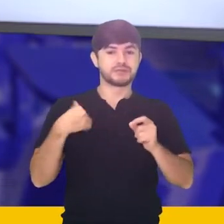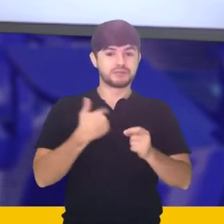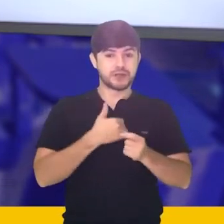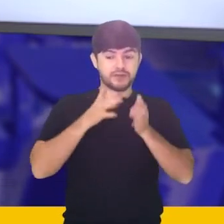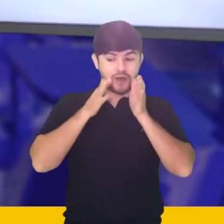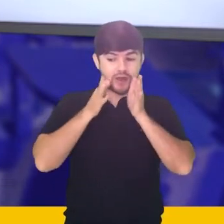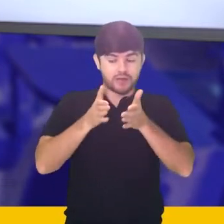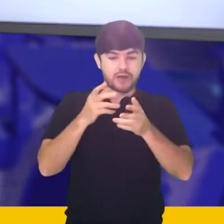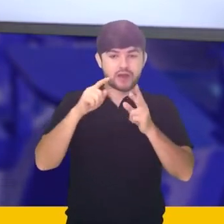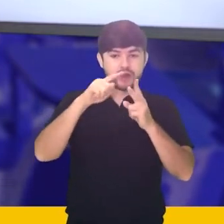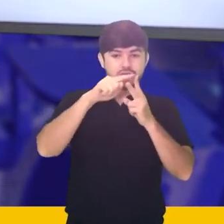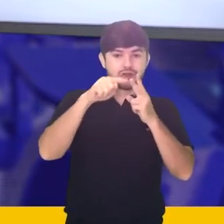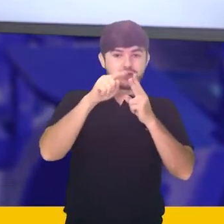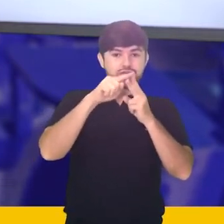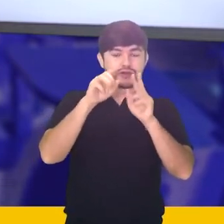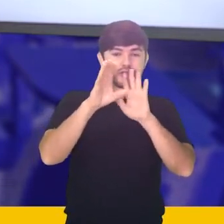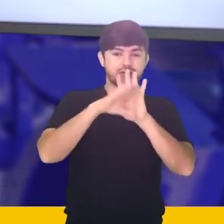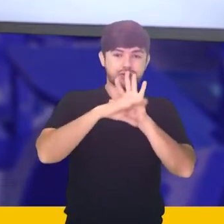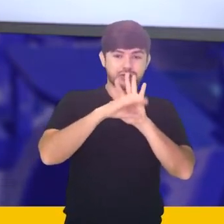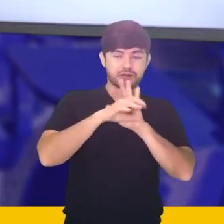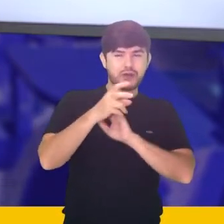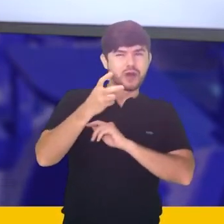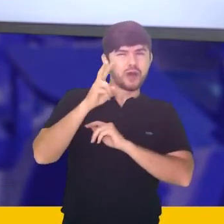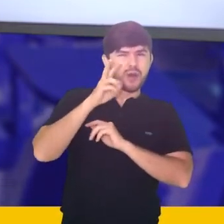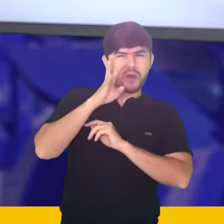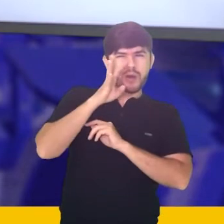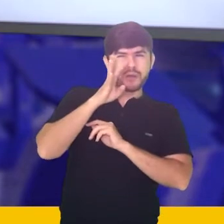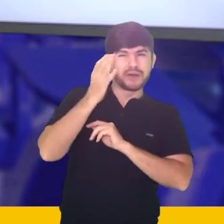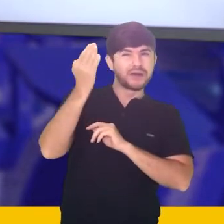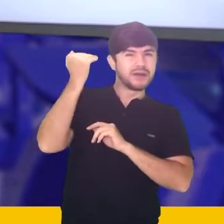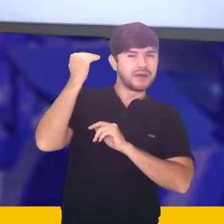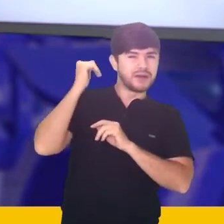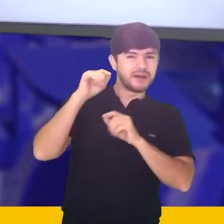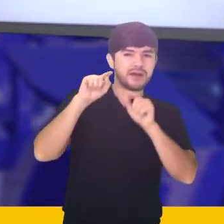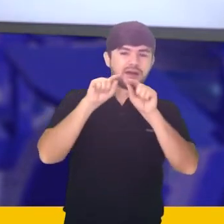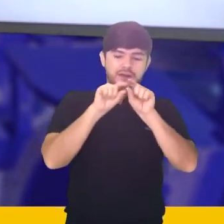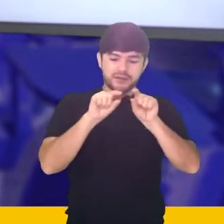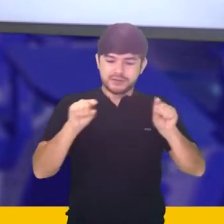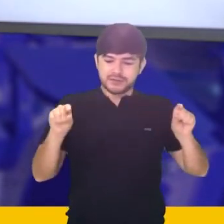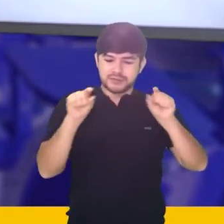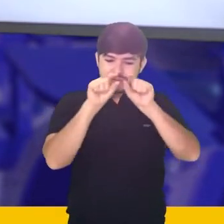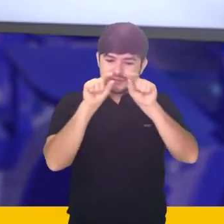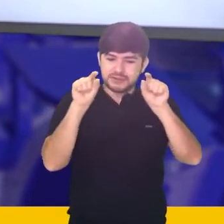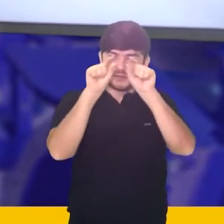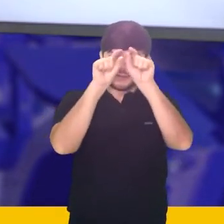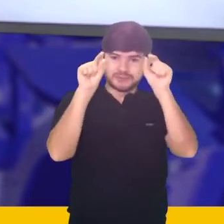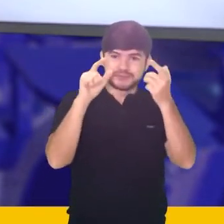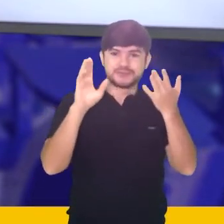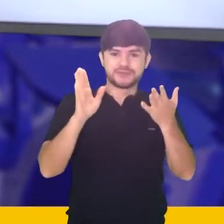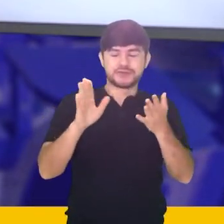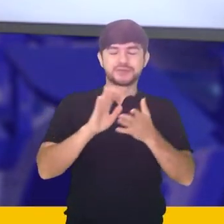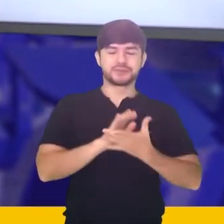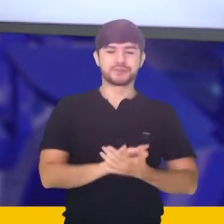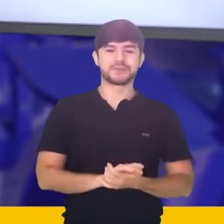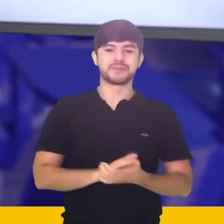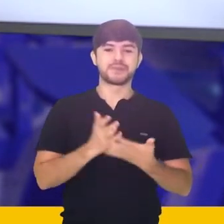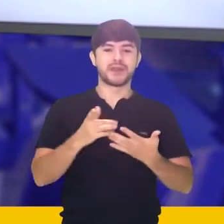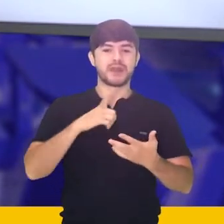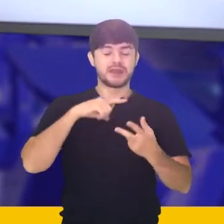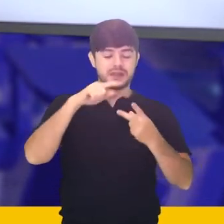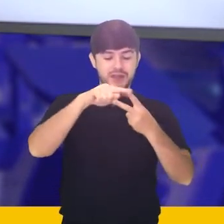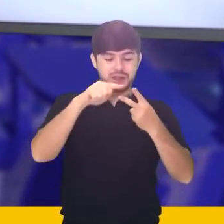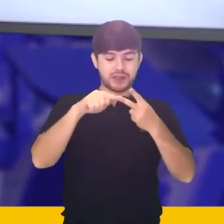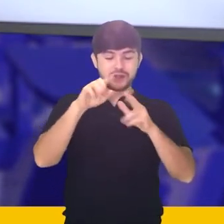dois conceitos, olhando aquela pirâmide etária, a gente fez essa análise primeira, já está consolidada, e aí a gente tem mais